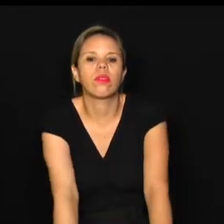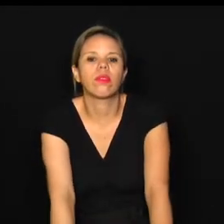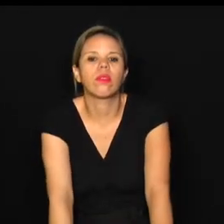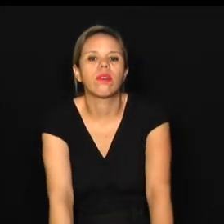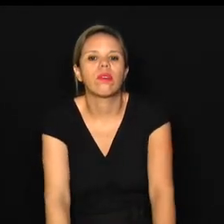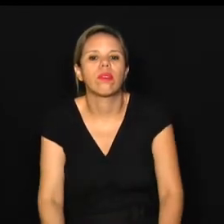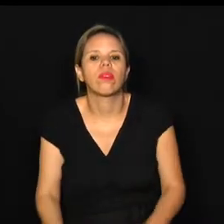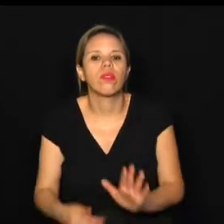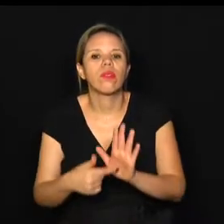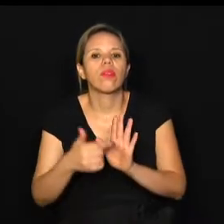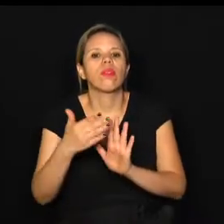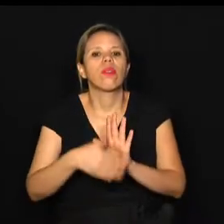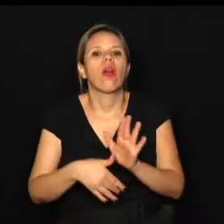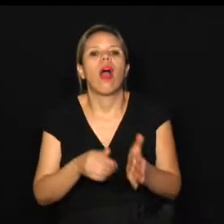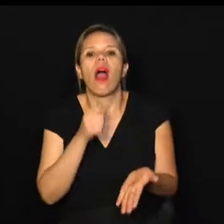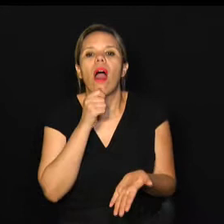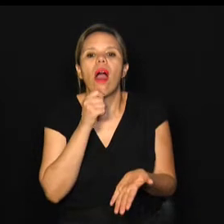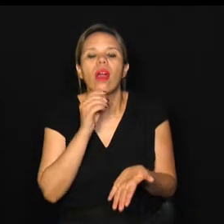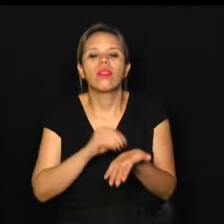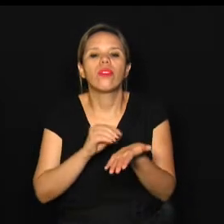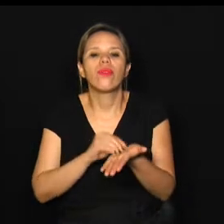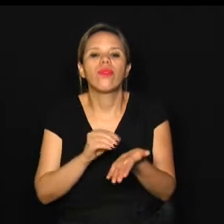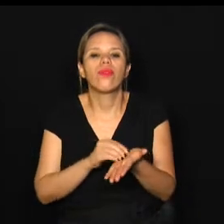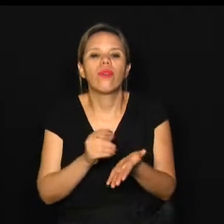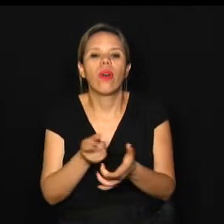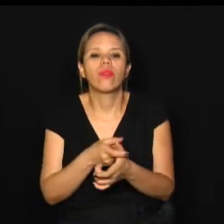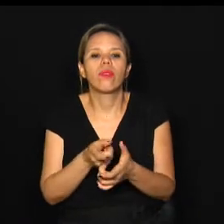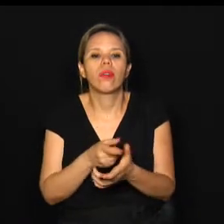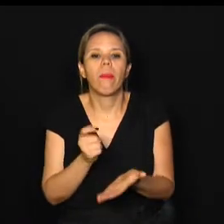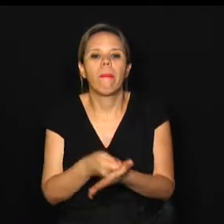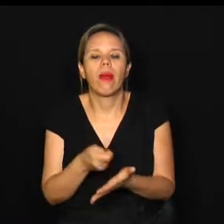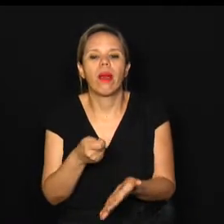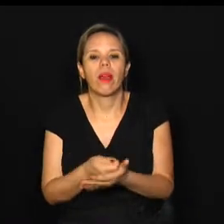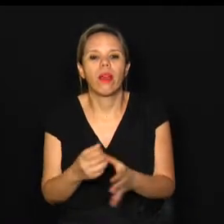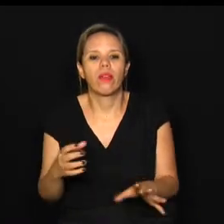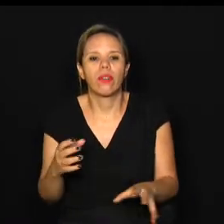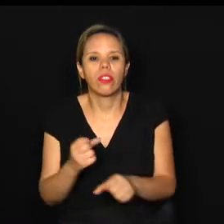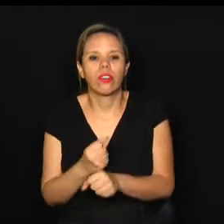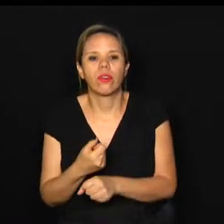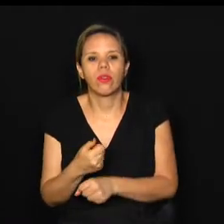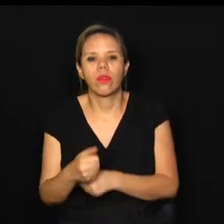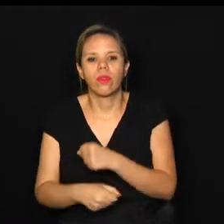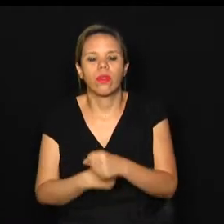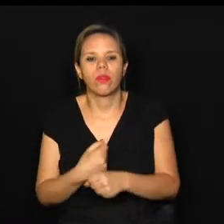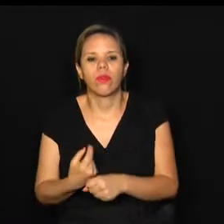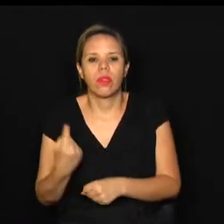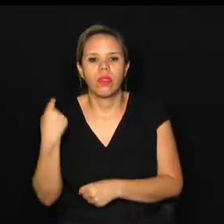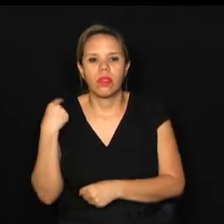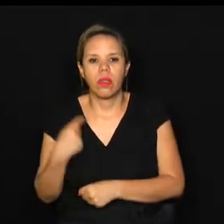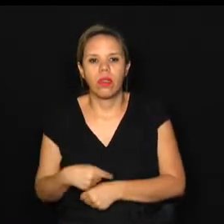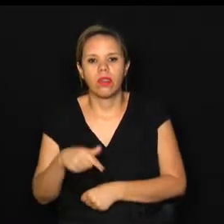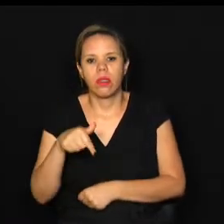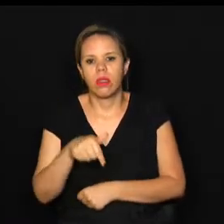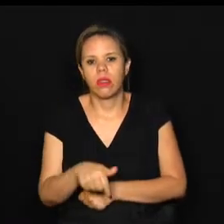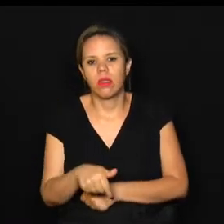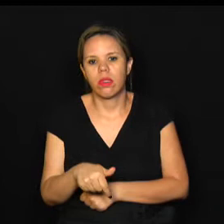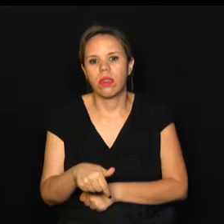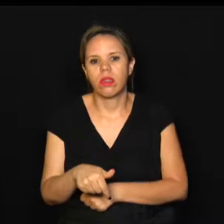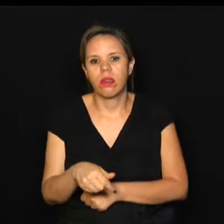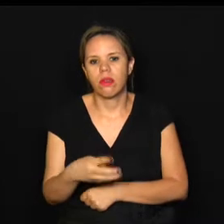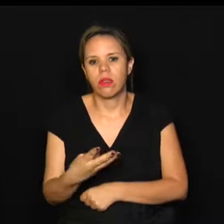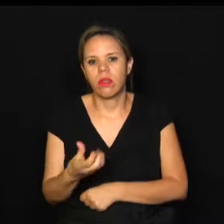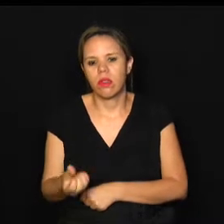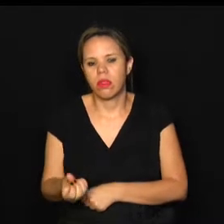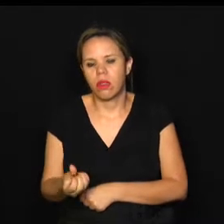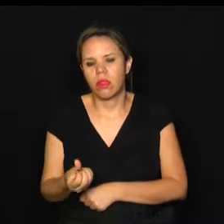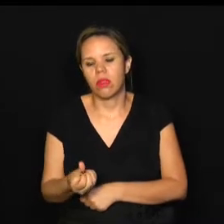Demonstrativo de réis a pagar. A Prefeitura iniciou o ano, fechou o ano de 2019, com 746.200.000, no